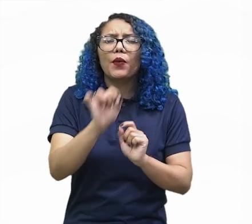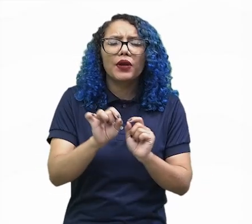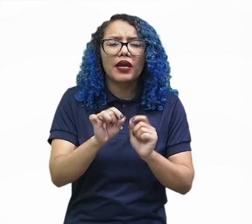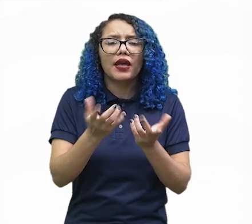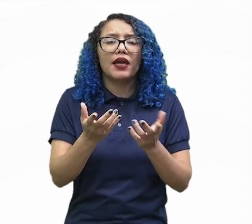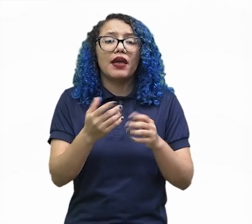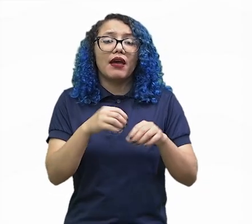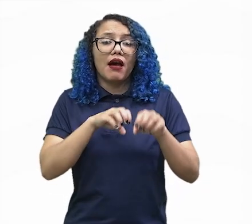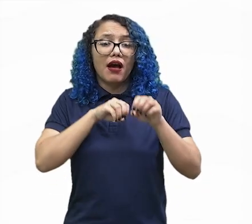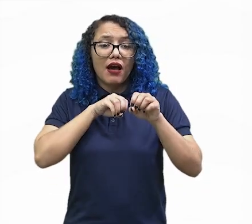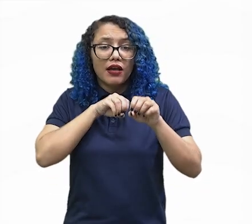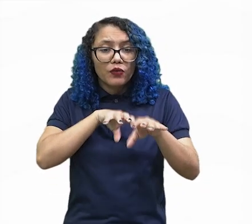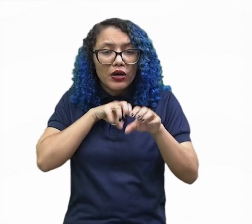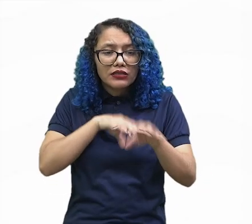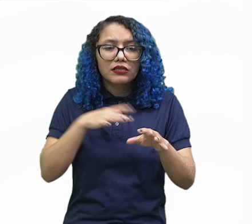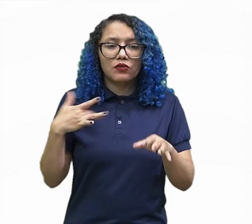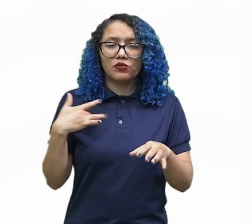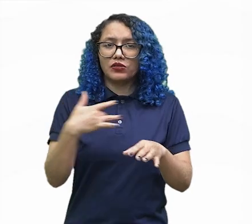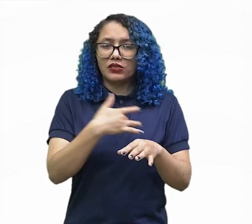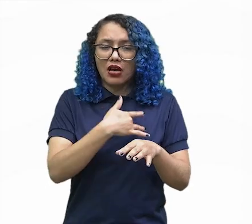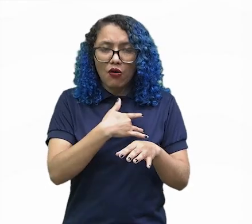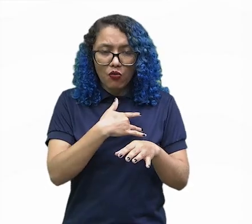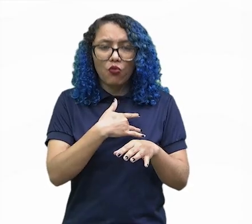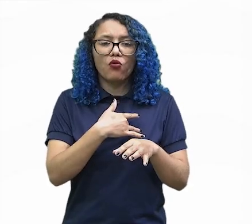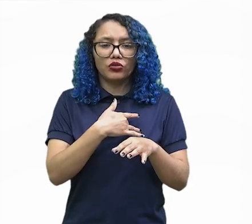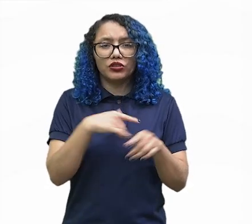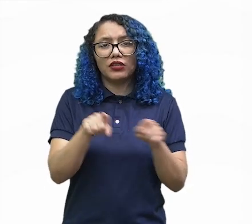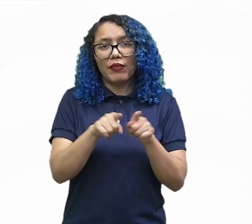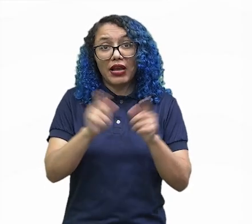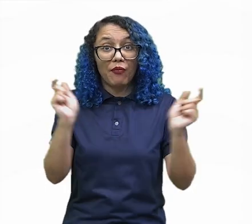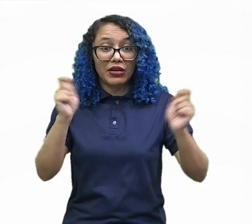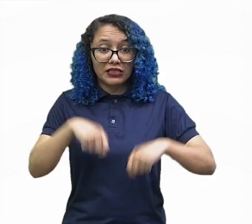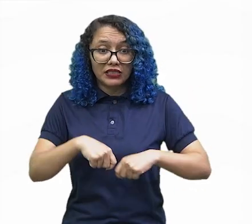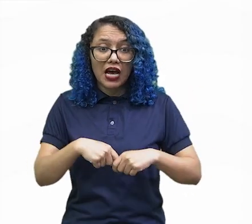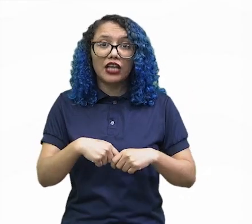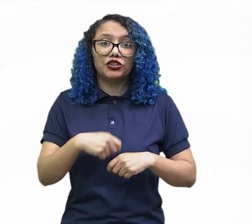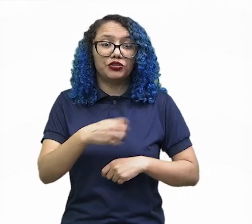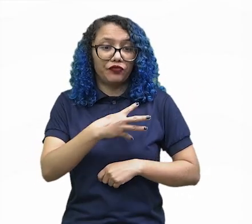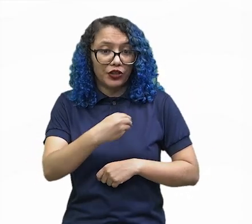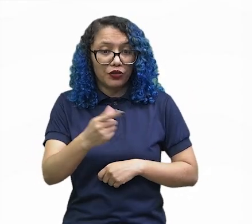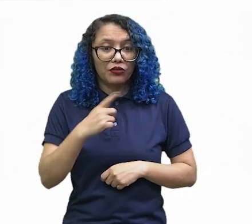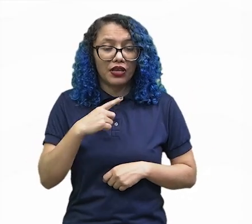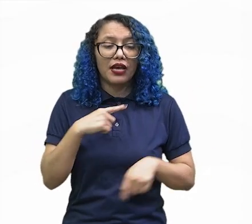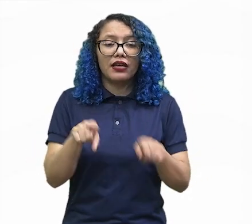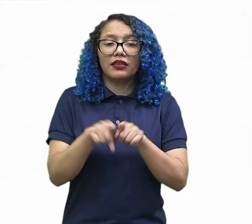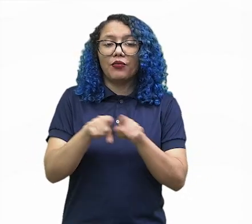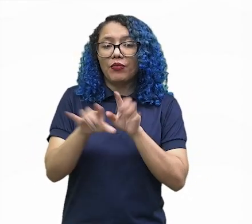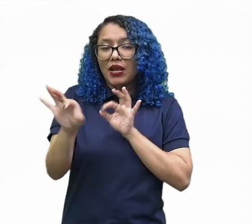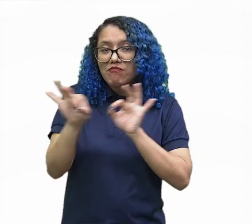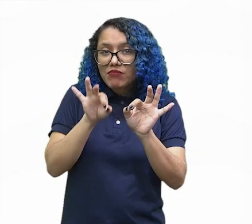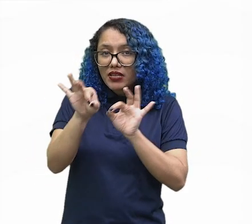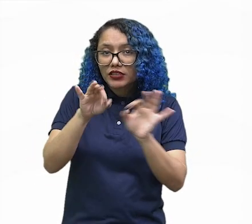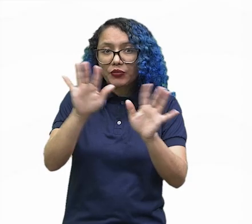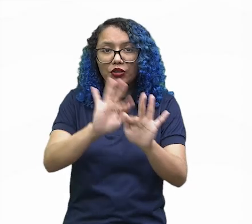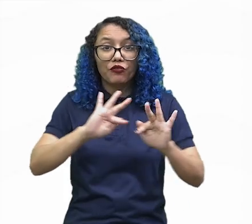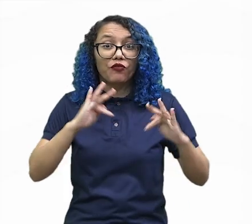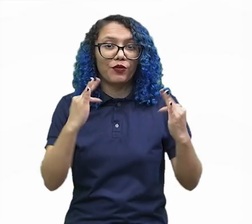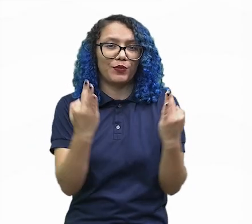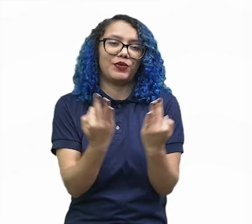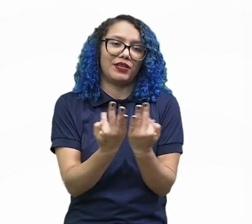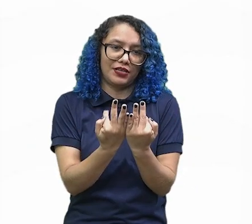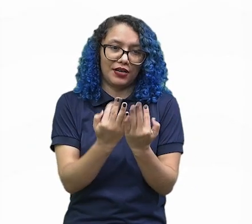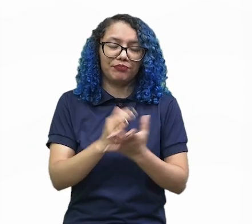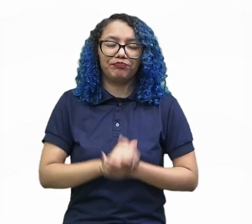educação, saúde reprodutiva e também as práticas de planejamento familiar. Além da taxa